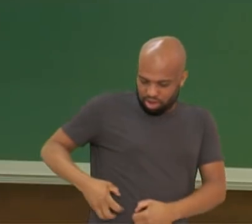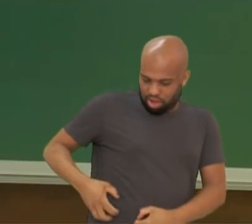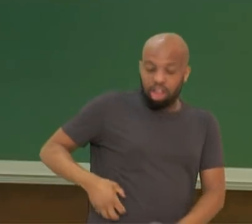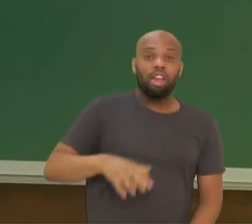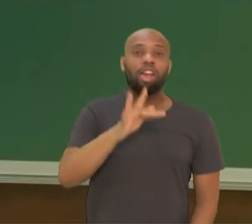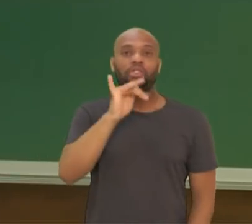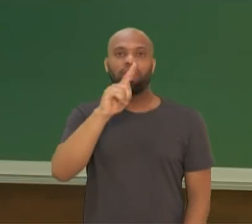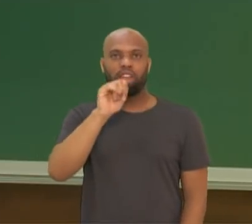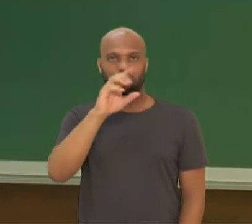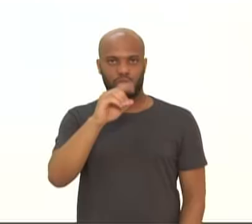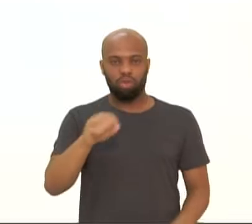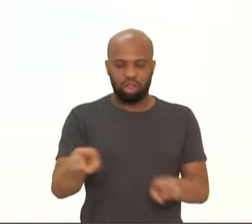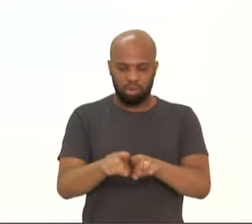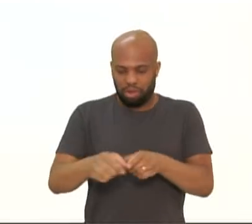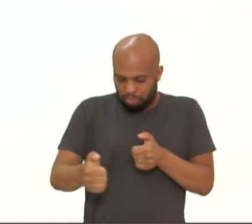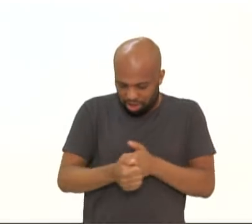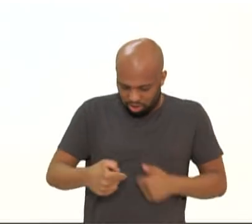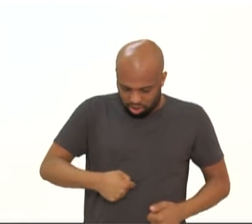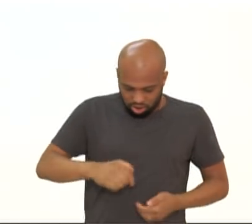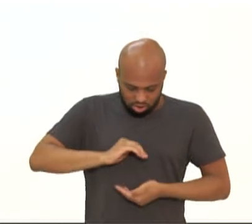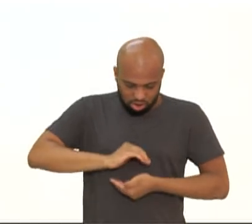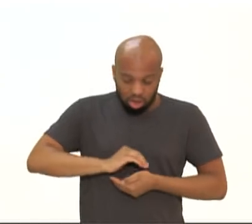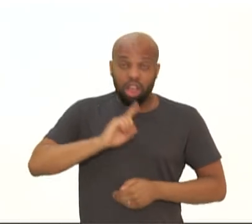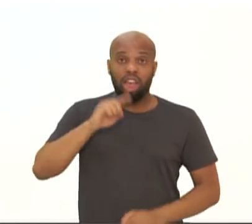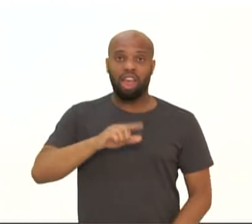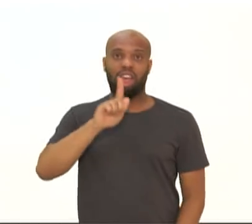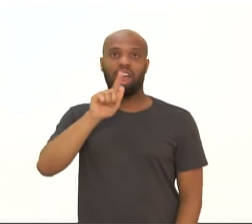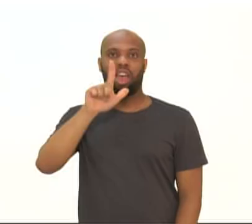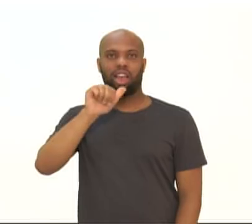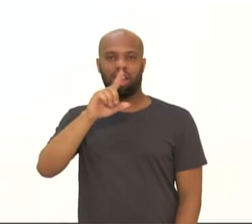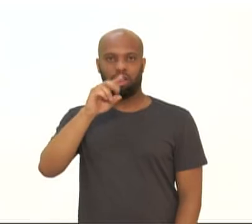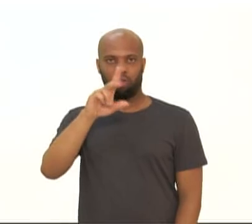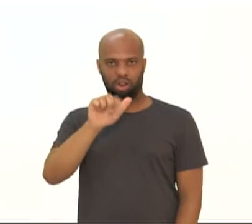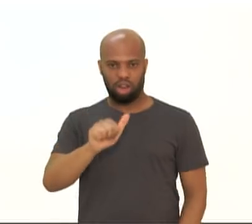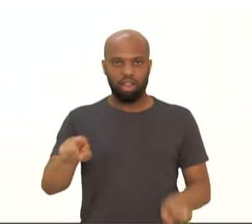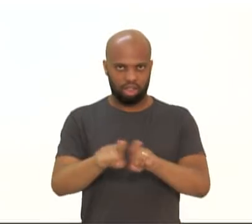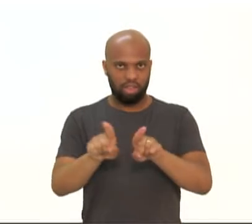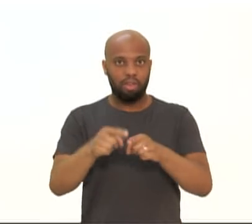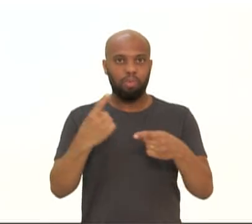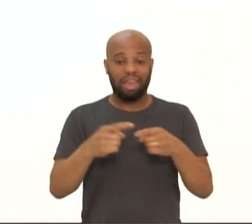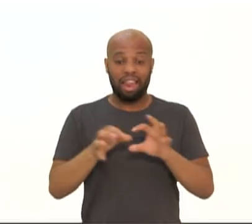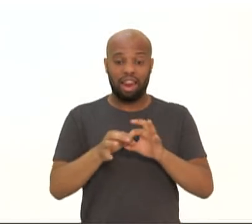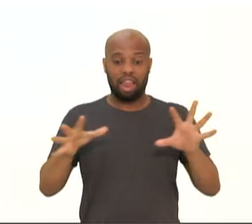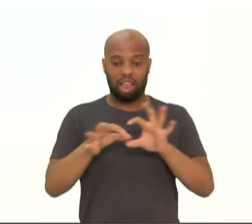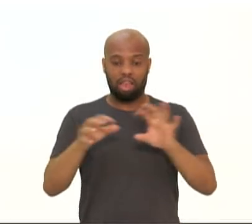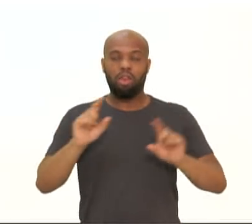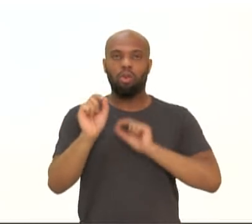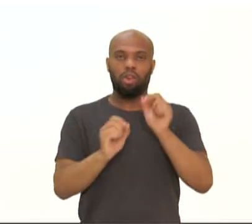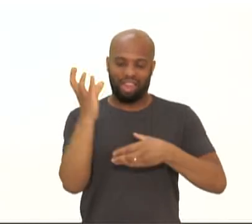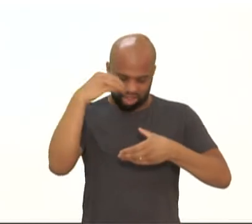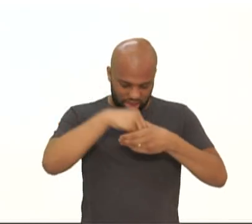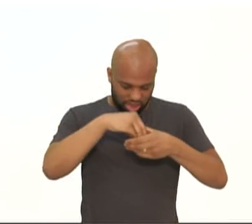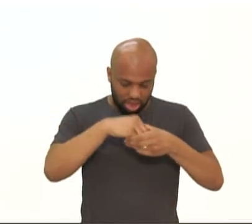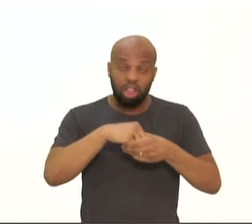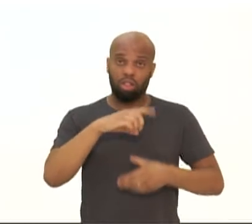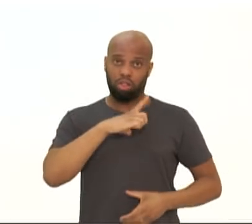do nosso estômago, tá? E ele é uma glândula, certo? Porque ele vai liberar, então, no